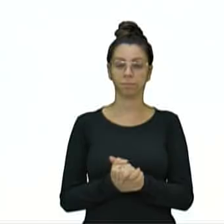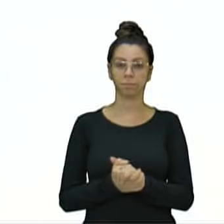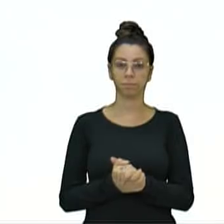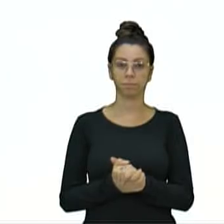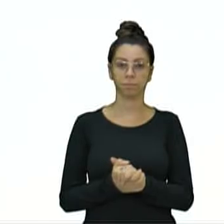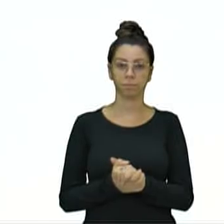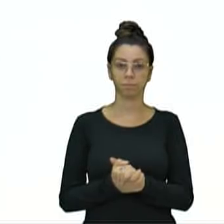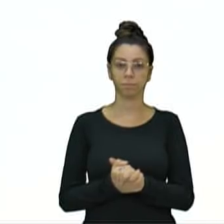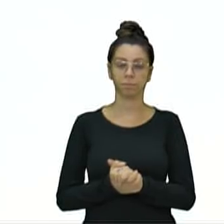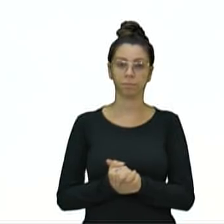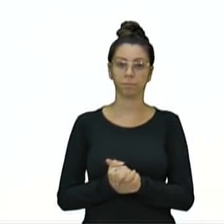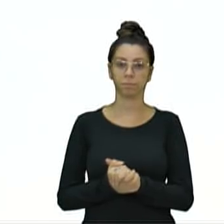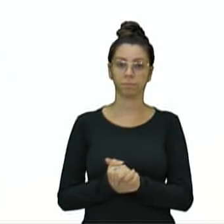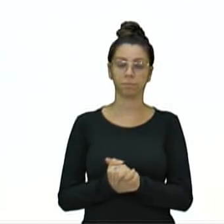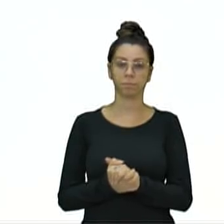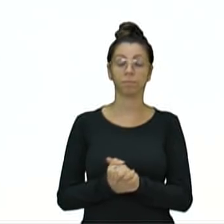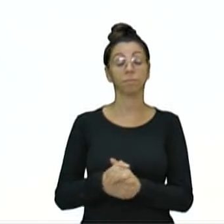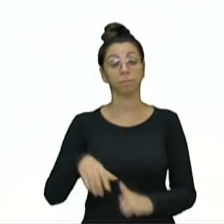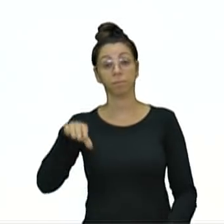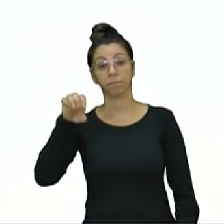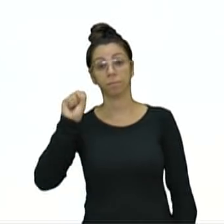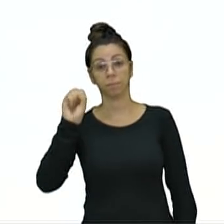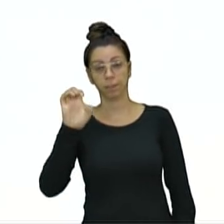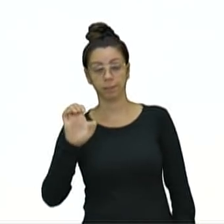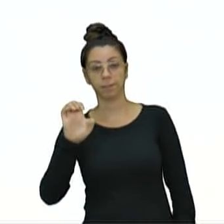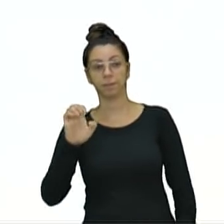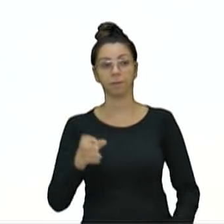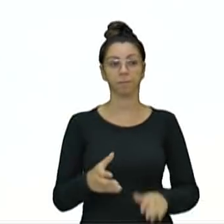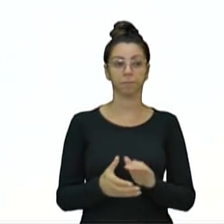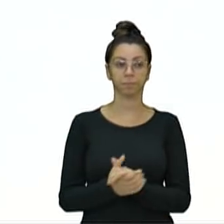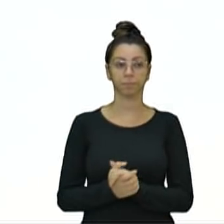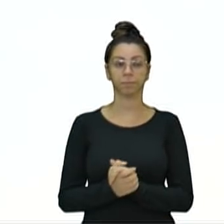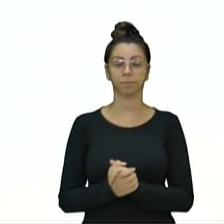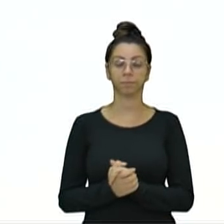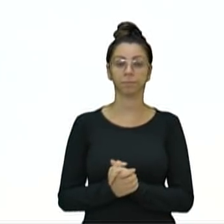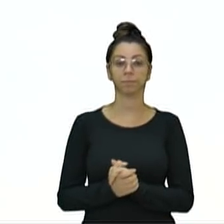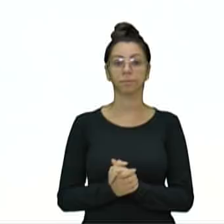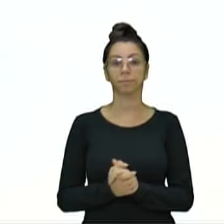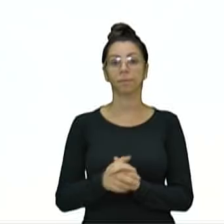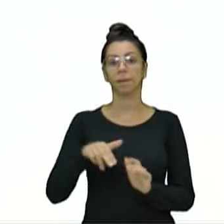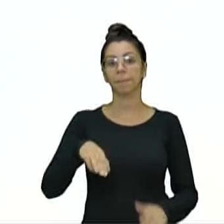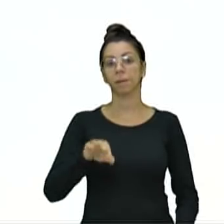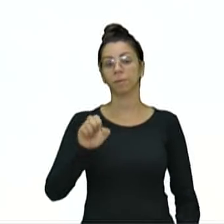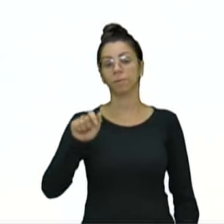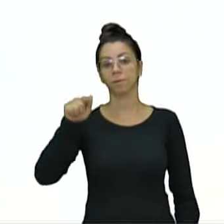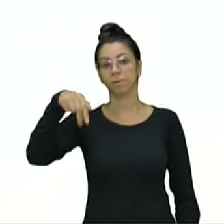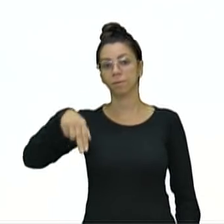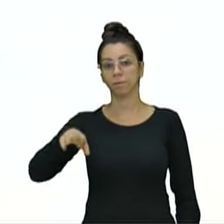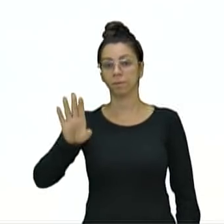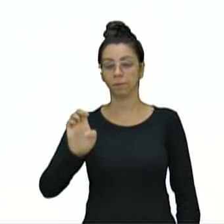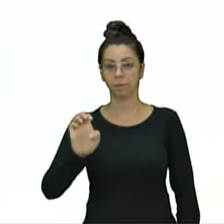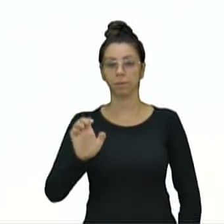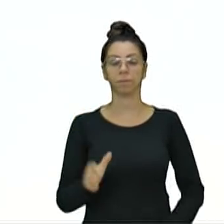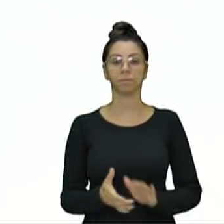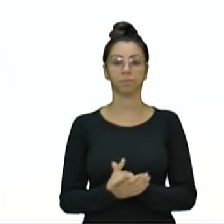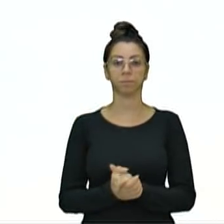temos o if, que significa se, o unless, a menos que, as long as, provided that, que é